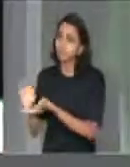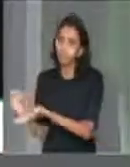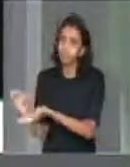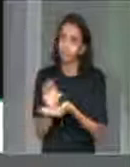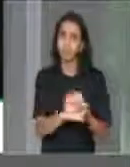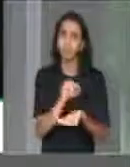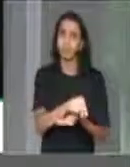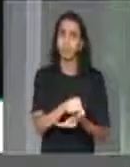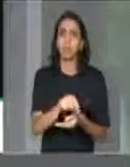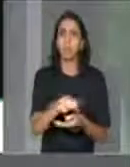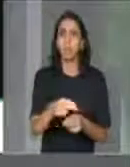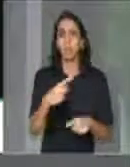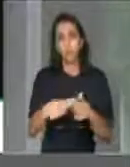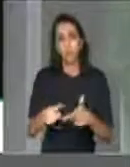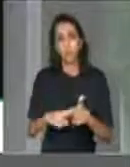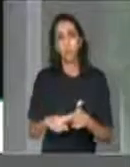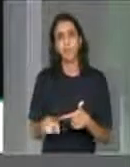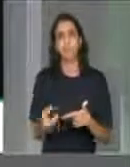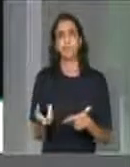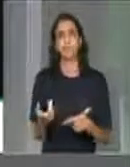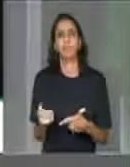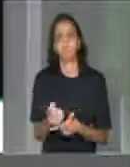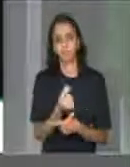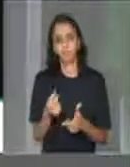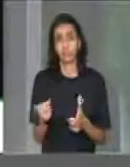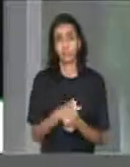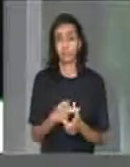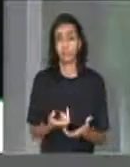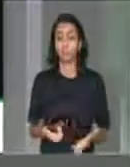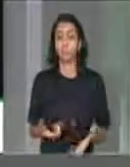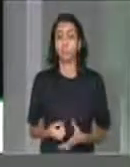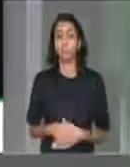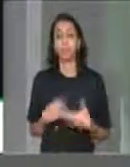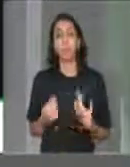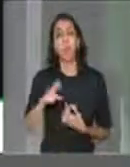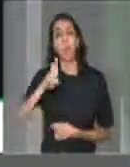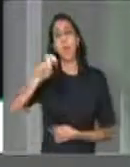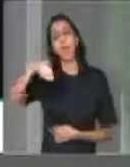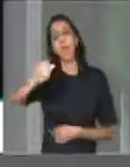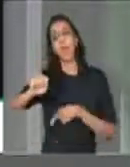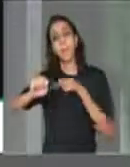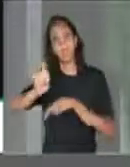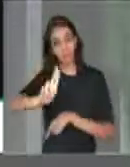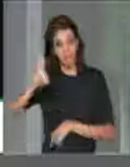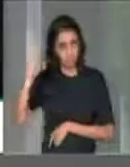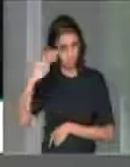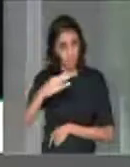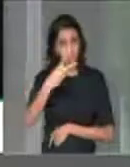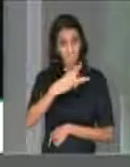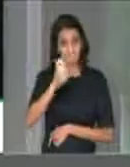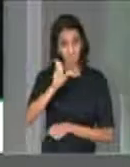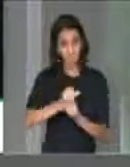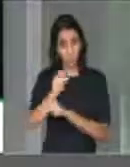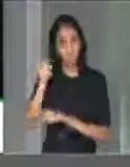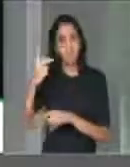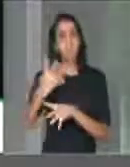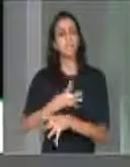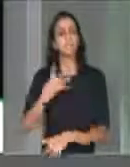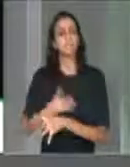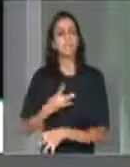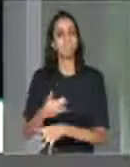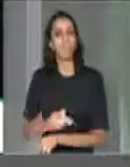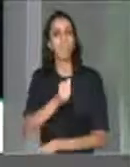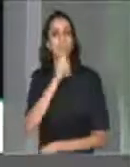financeiros por conta da crise. Então, a UEMA, com seus 35 anos de existência, resiste. Eu